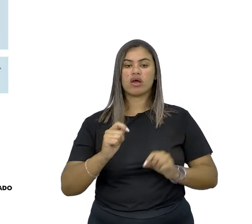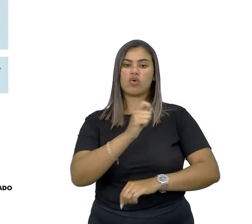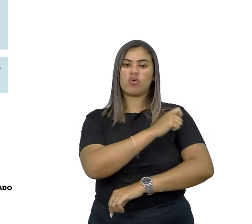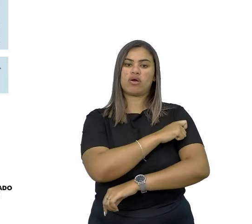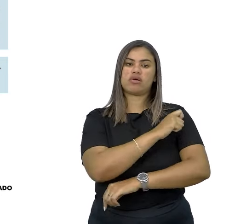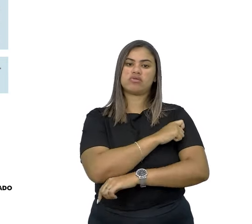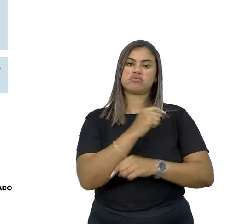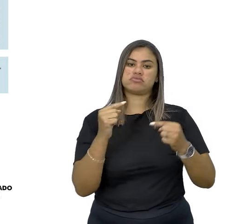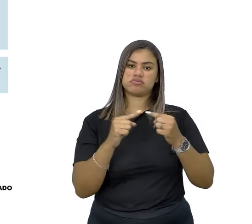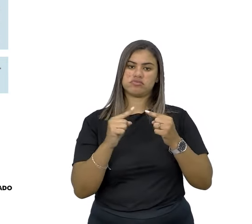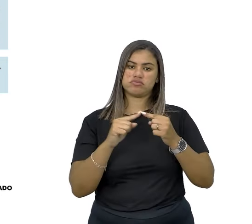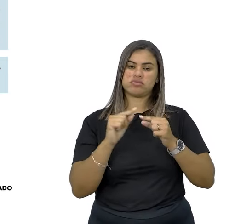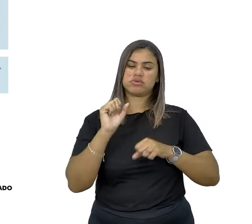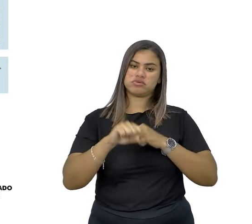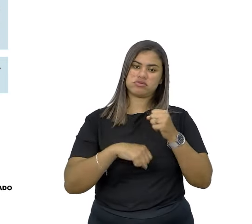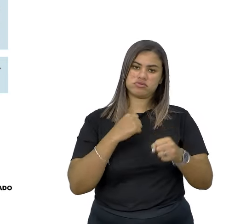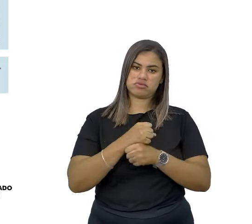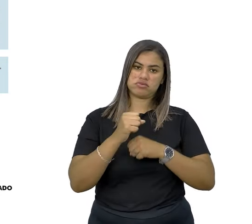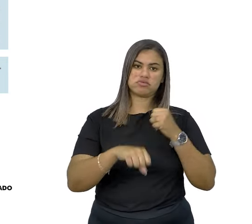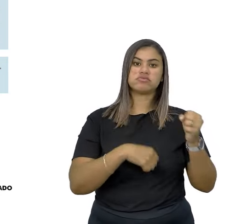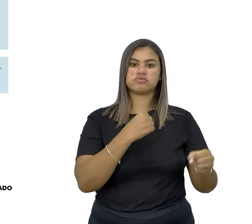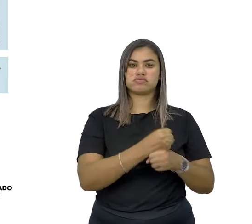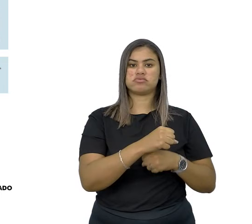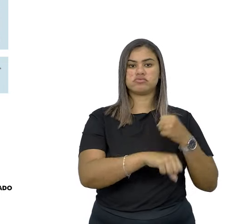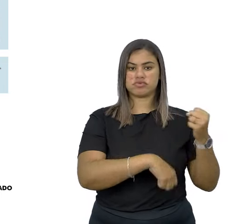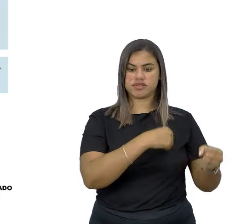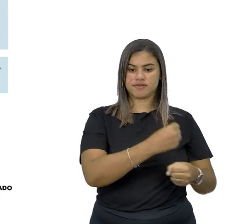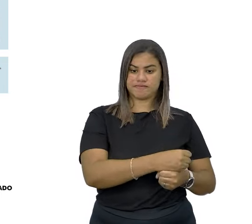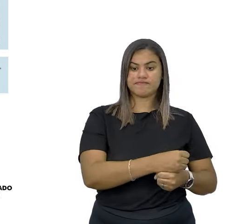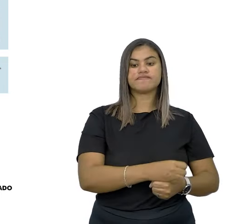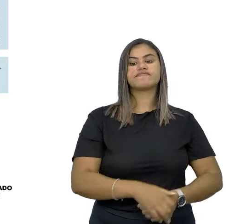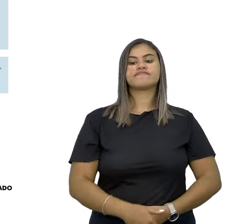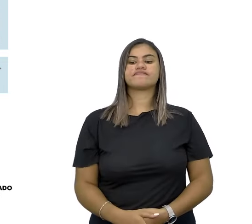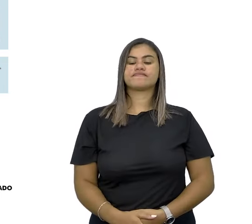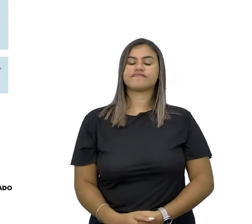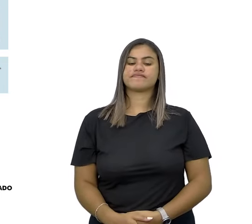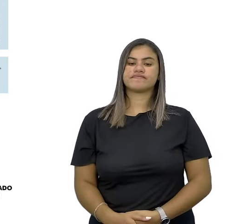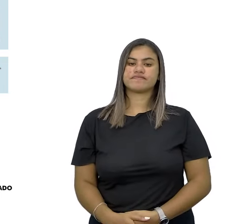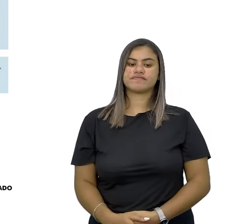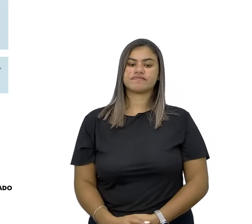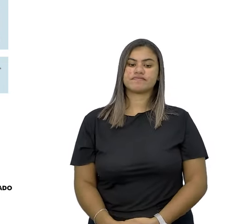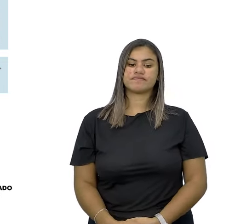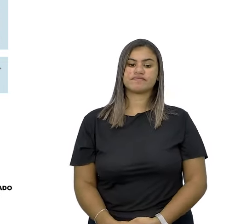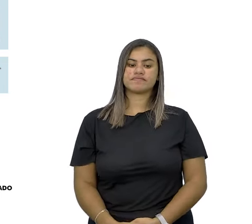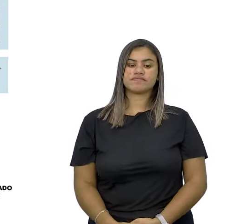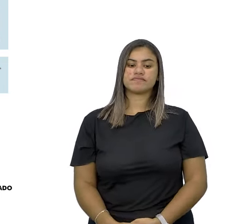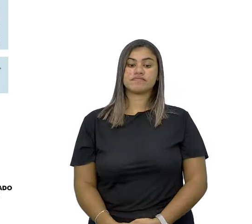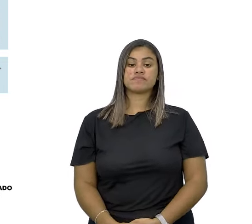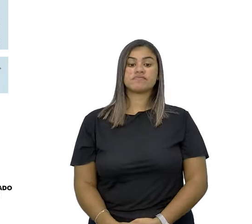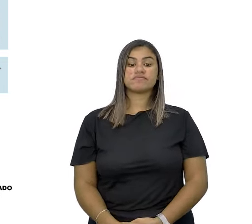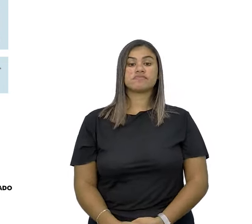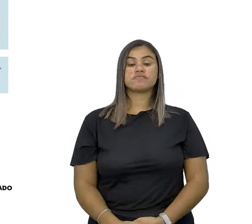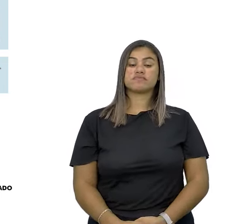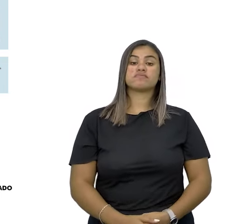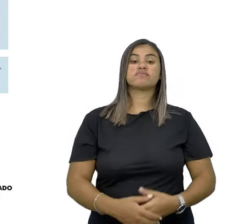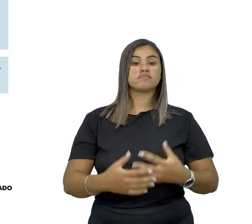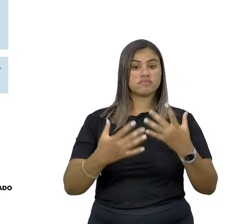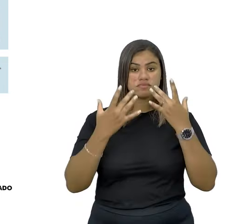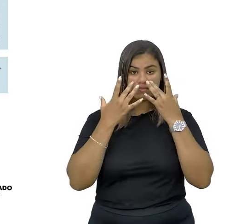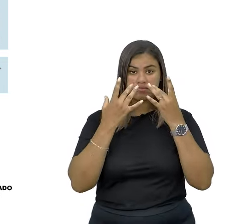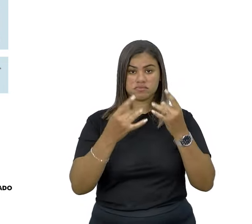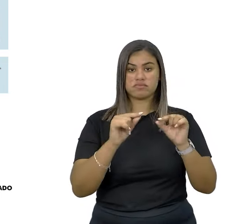no decorrer dos anos séries que ele vai passando. A correção poderá focar na